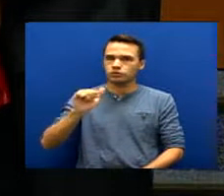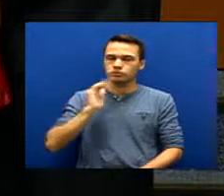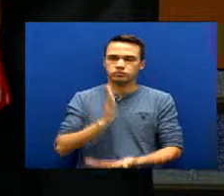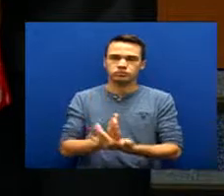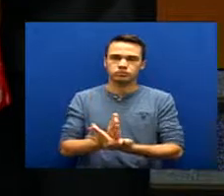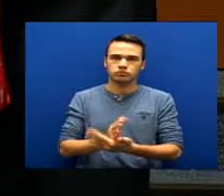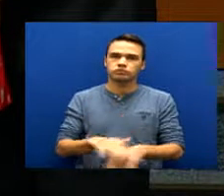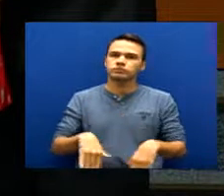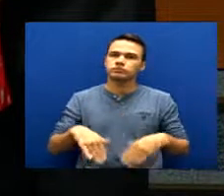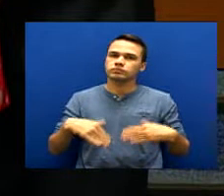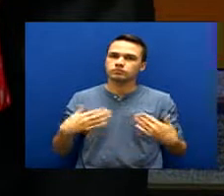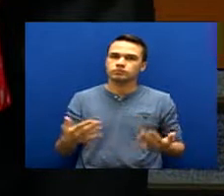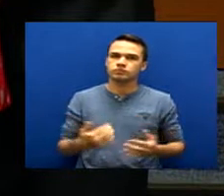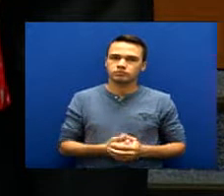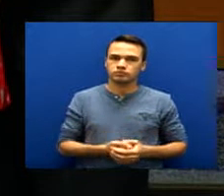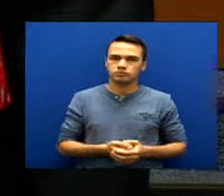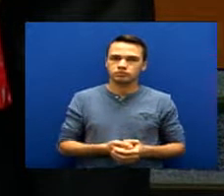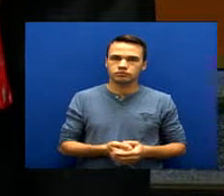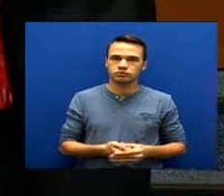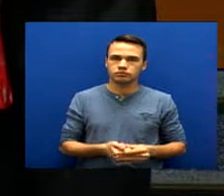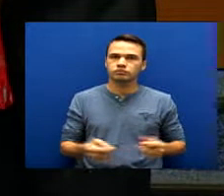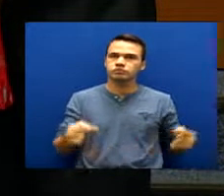Aliás, é o que se chama